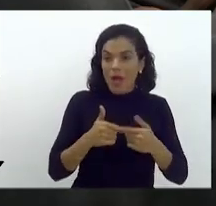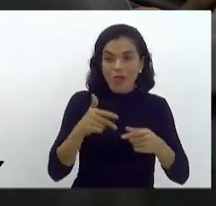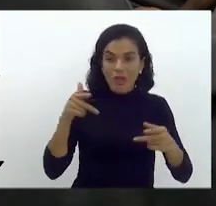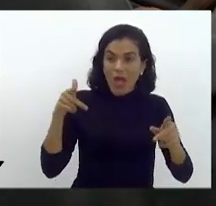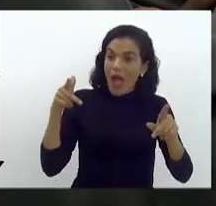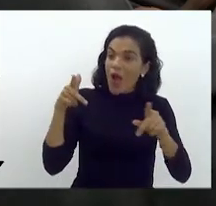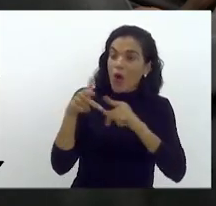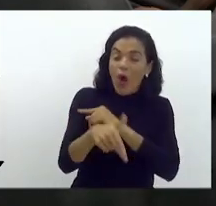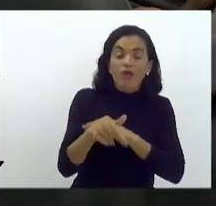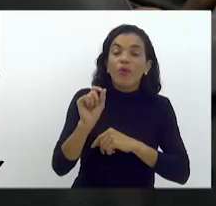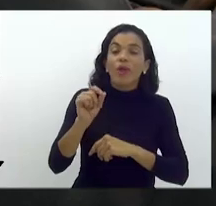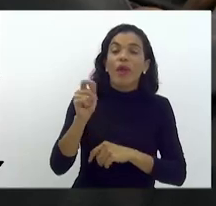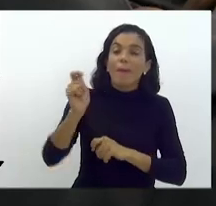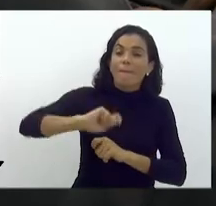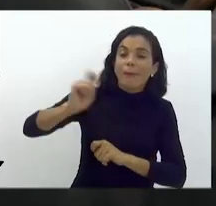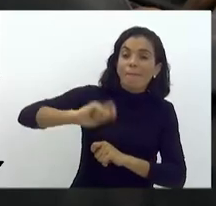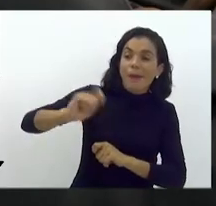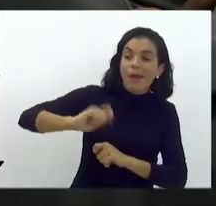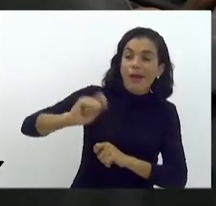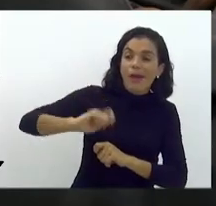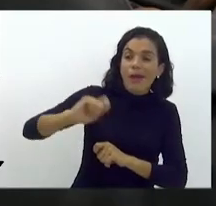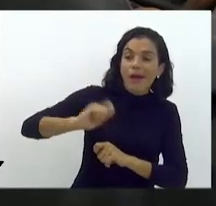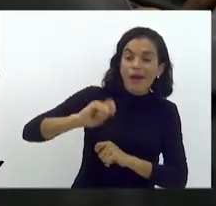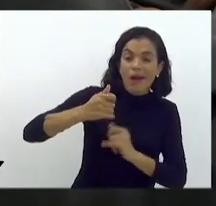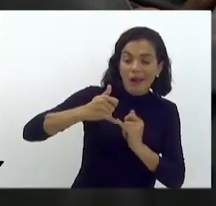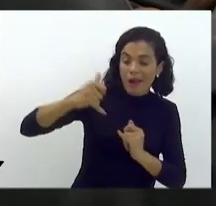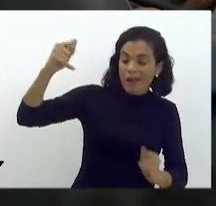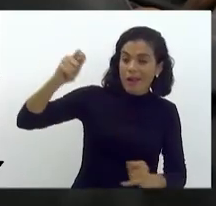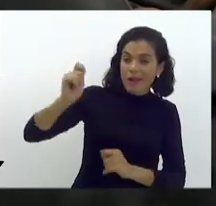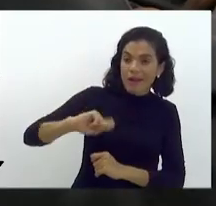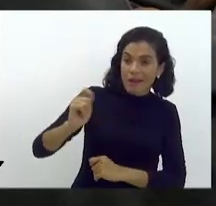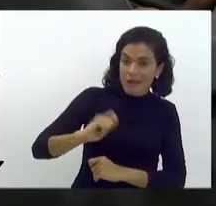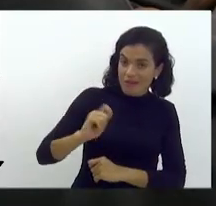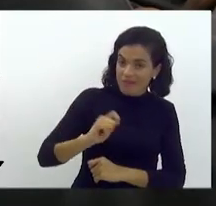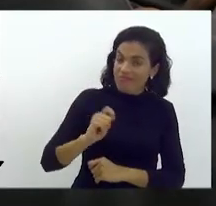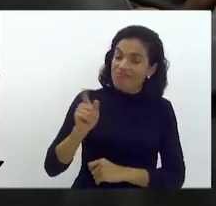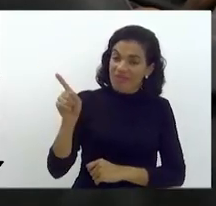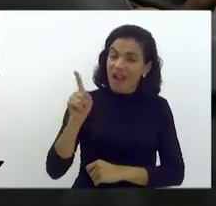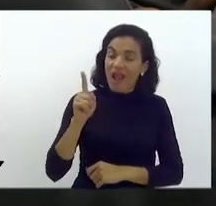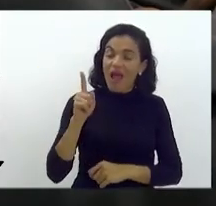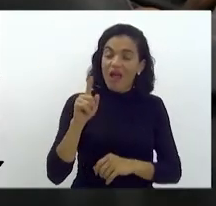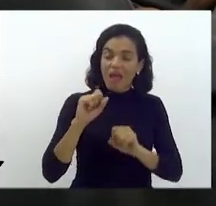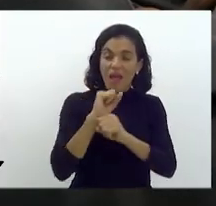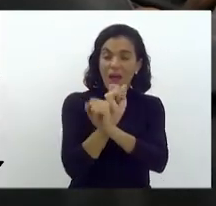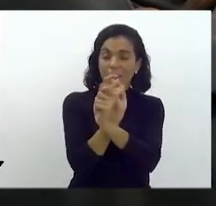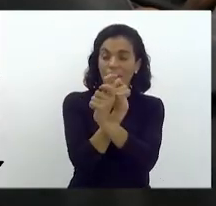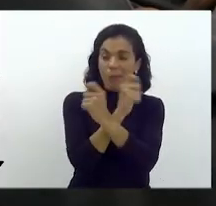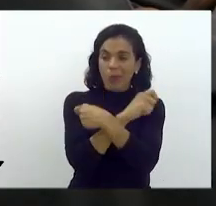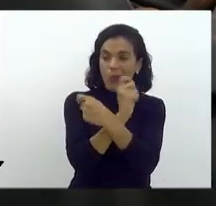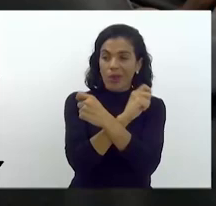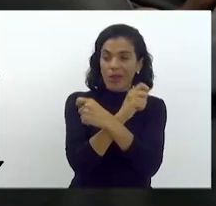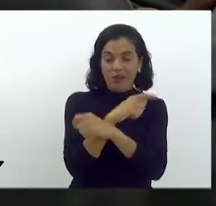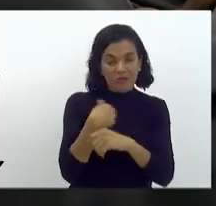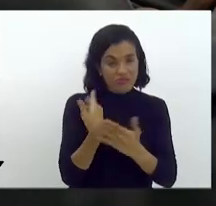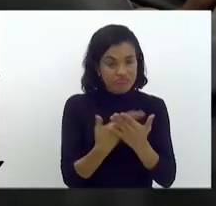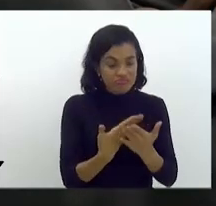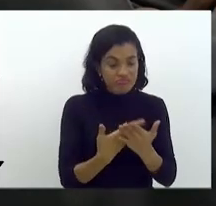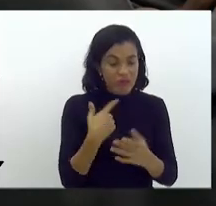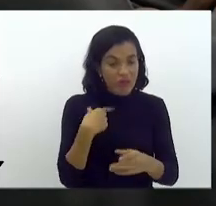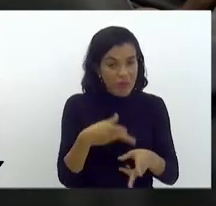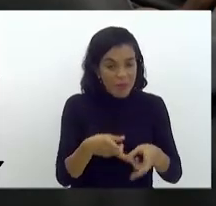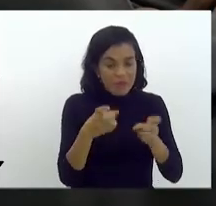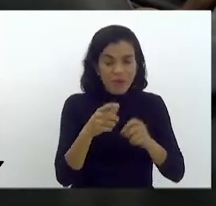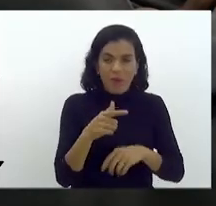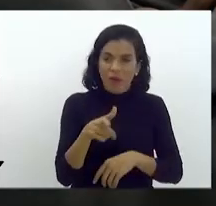foi mania de pipa testamos isso no equipamento da PUC quer dizer são coisas simples e eu levo isso para o lado da informática